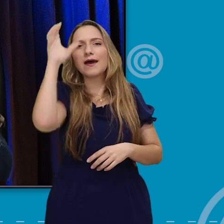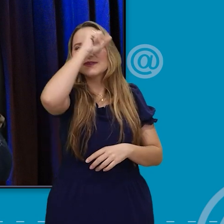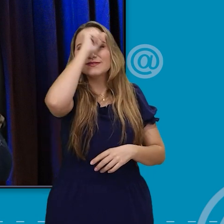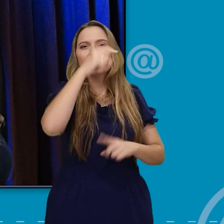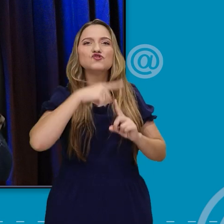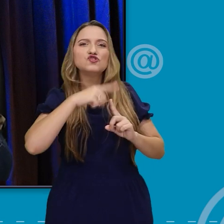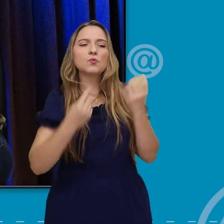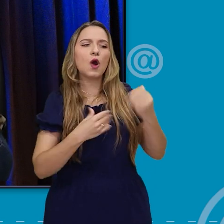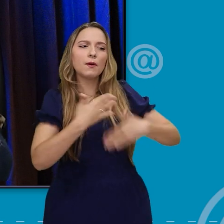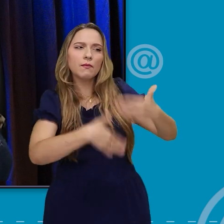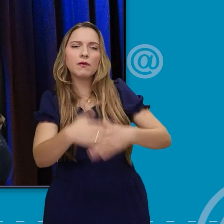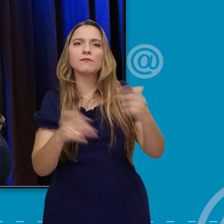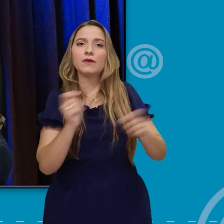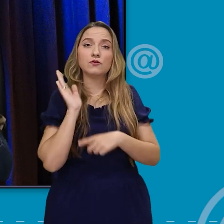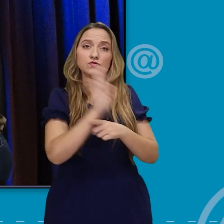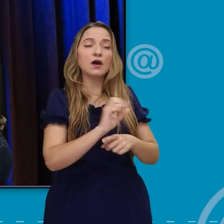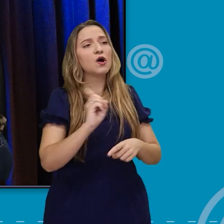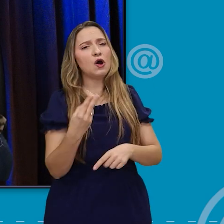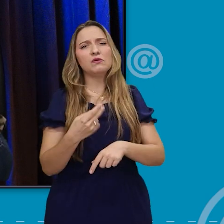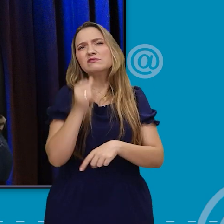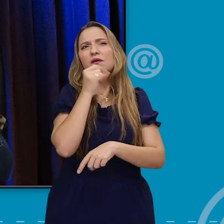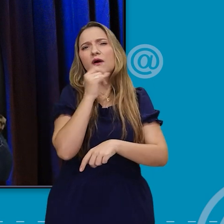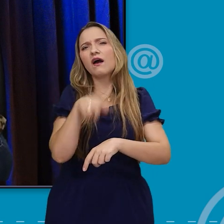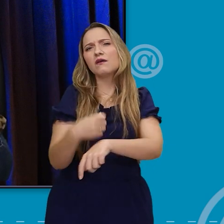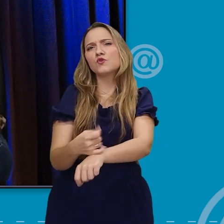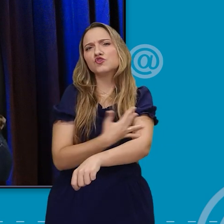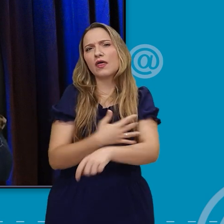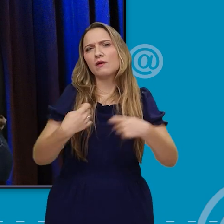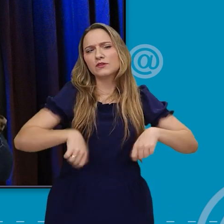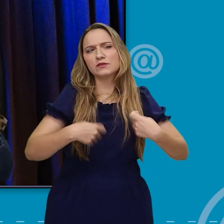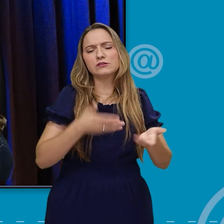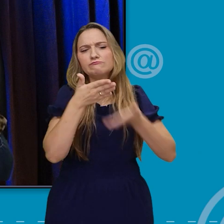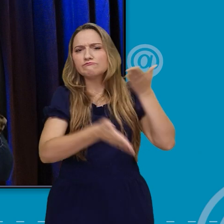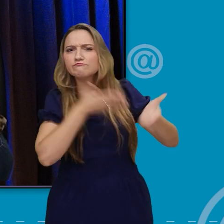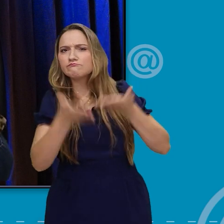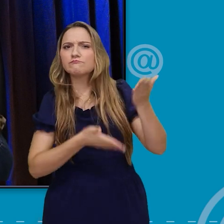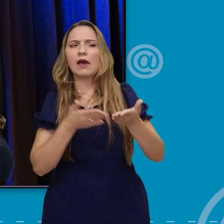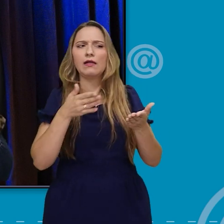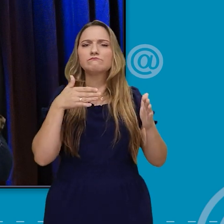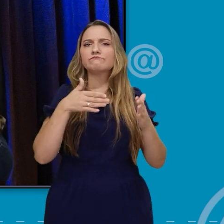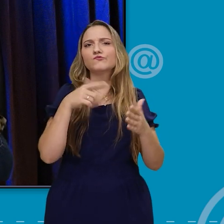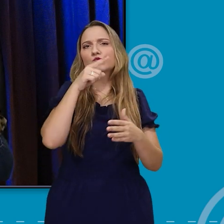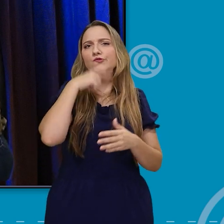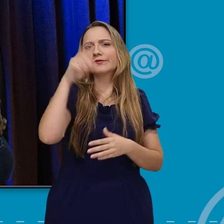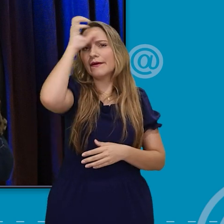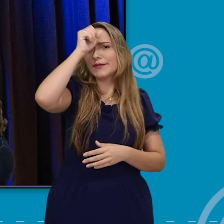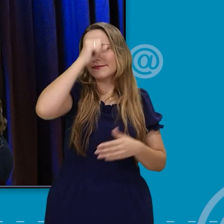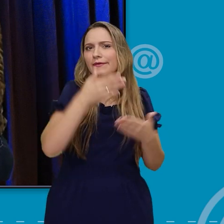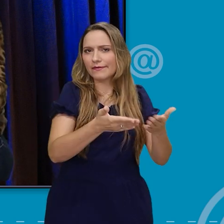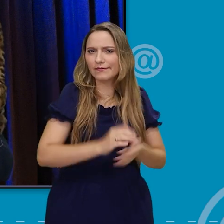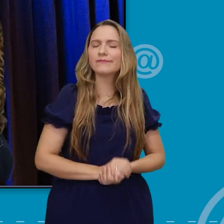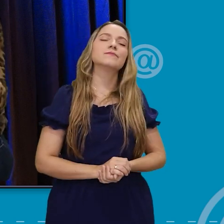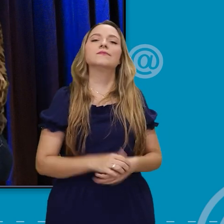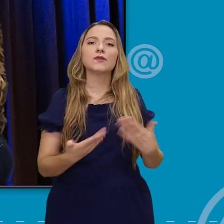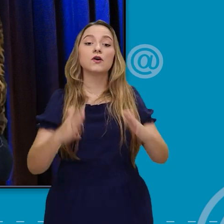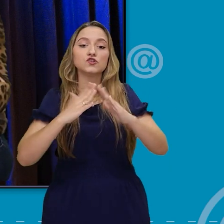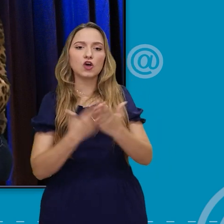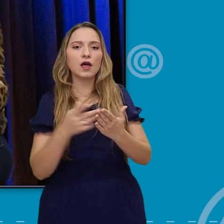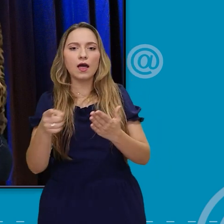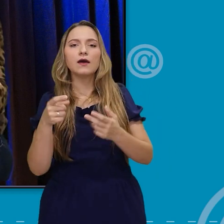a dificuldade da aprendizagem, a barreira estabelecida. E aí a escola não dá conta de resolver isso. A gente precisa chamar a família, leva essa criança para